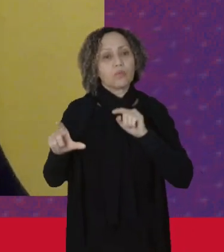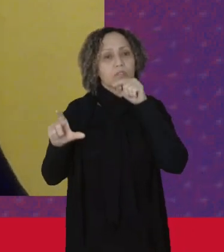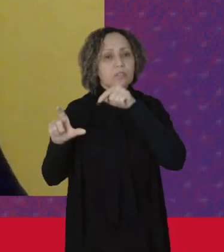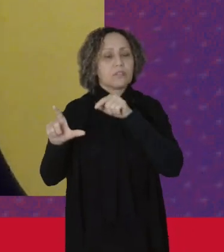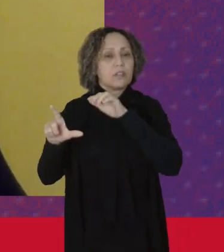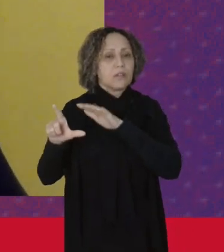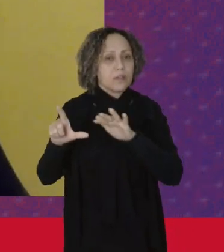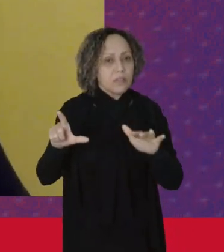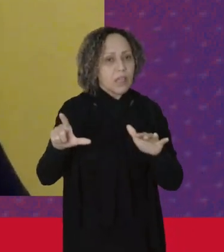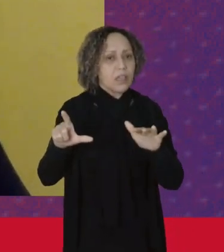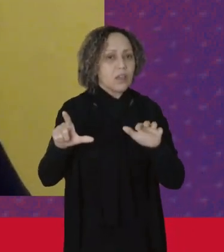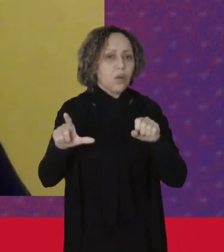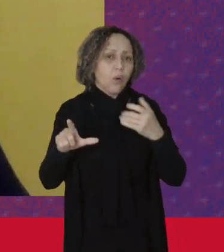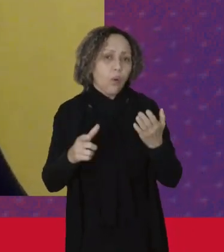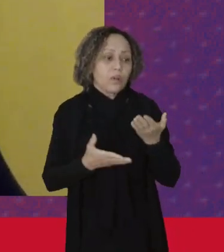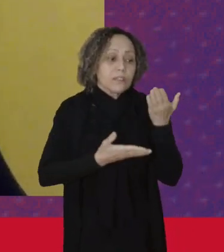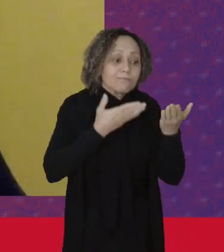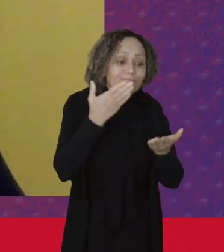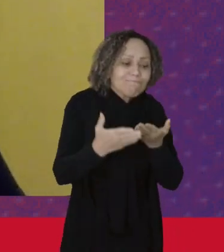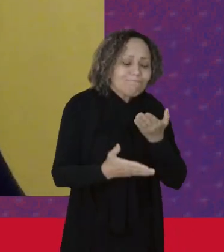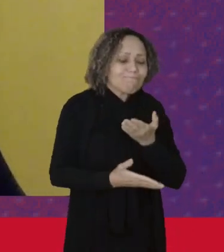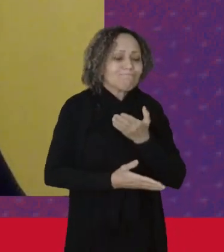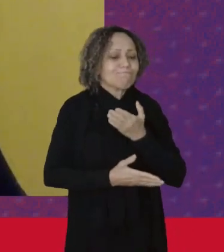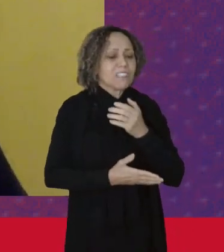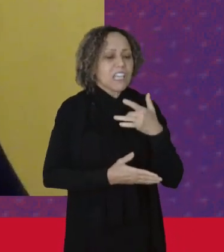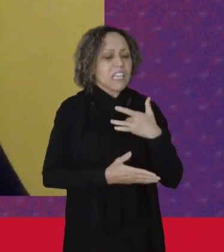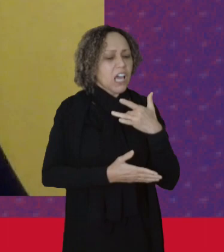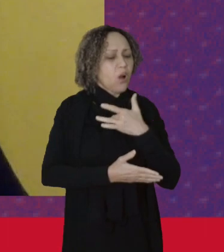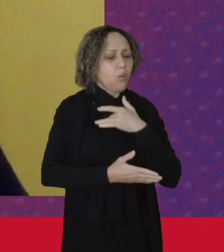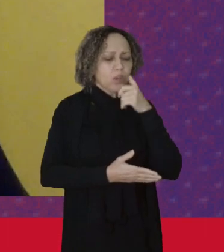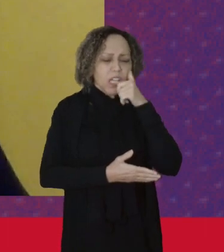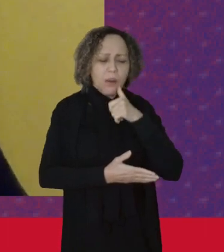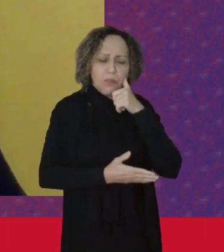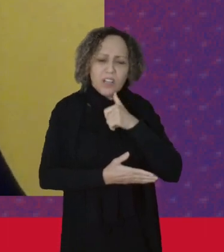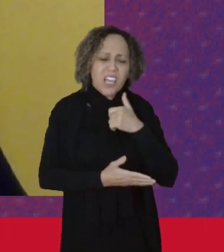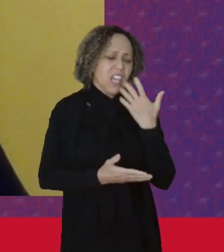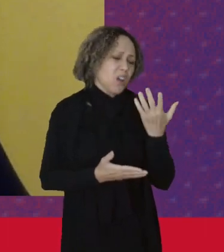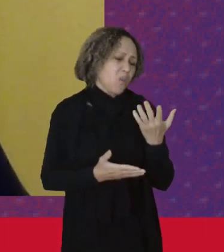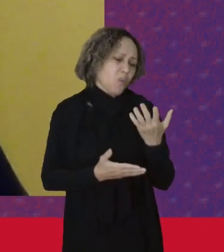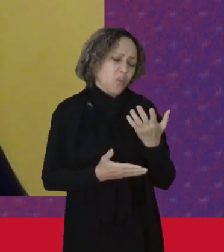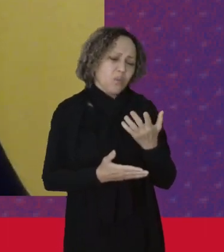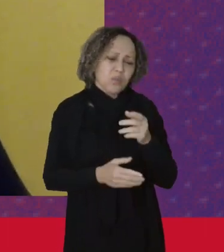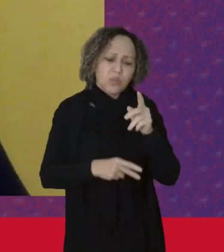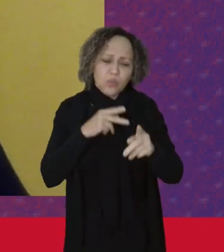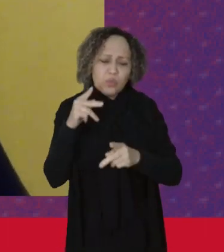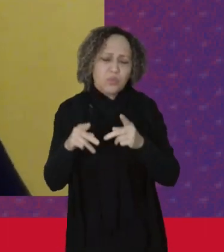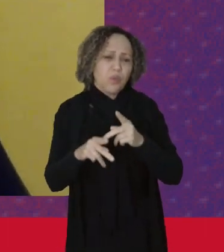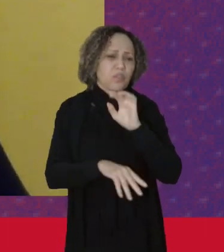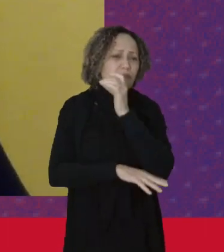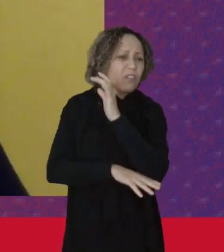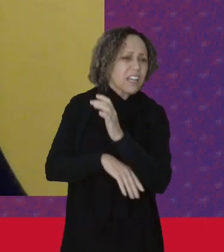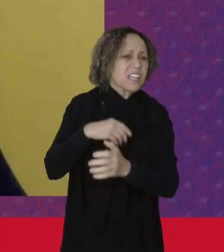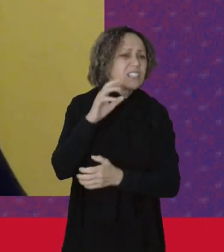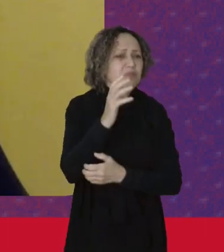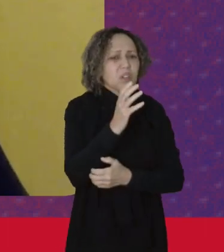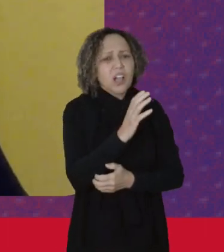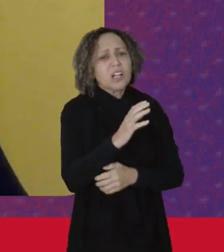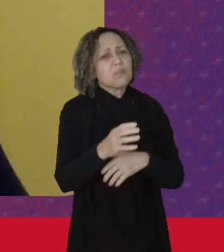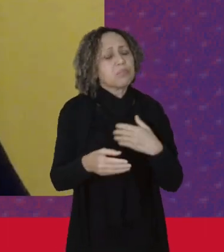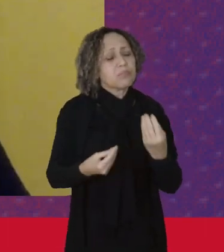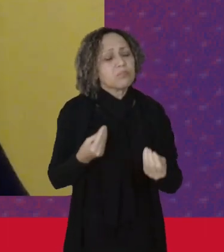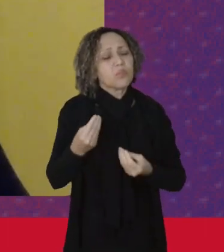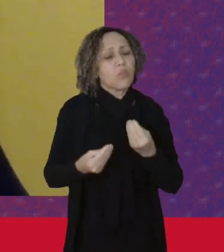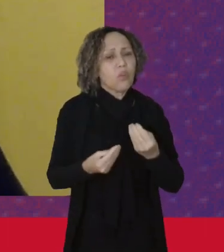mesmo de atenção integral à saúde da mulher, da população dos povos do campo da floresta, certo? Elas tiveram investimento